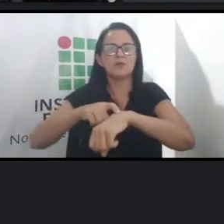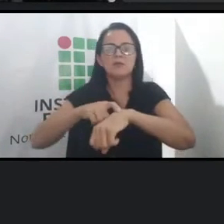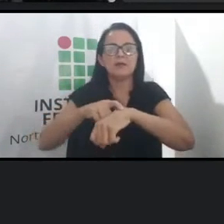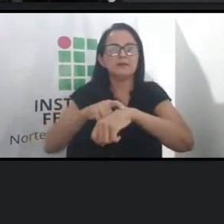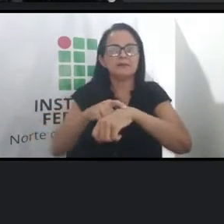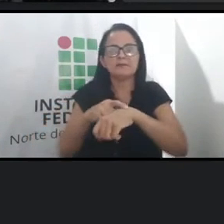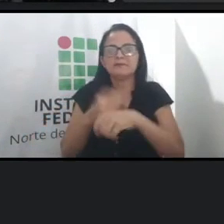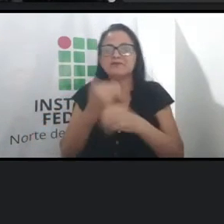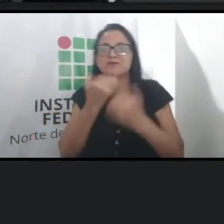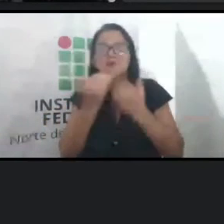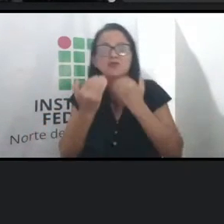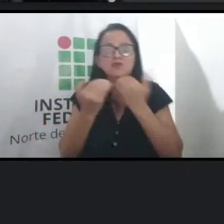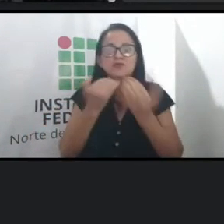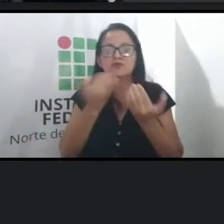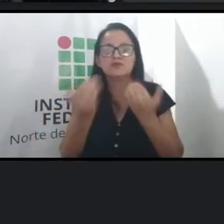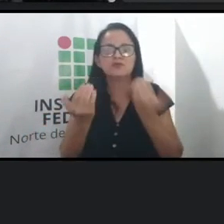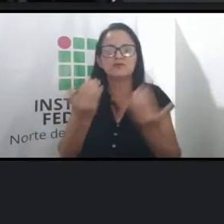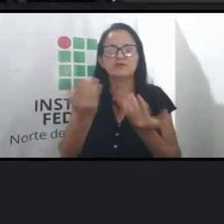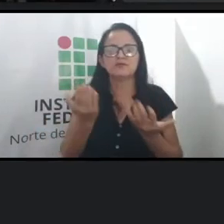com o Lucas.